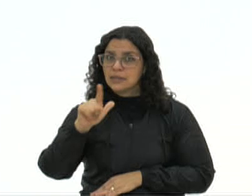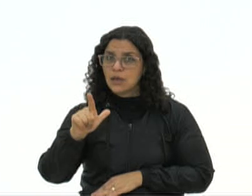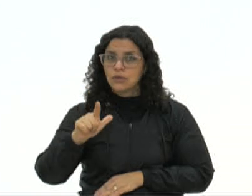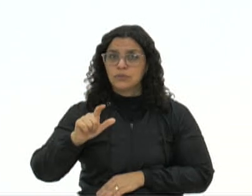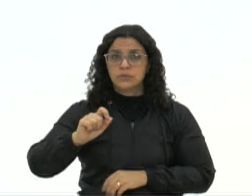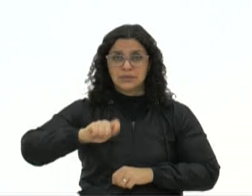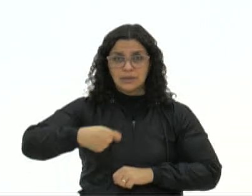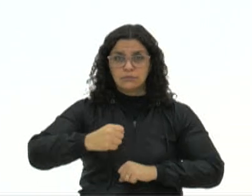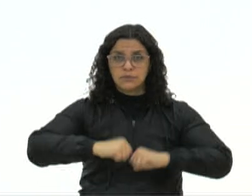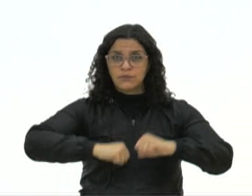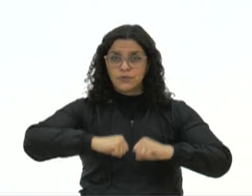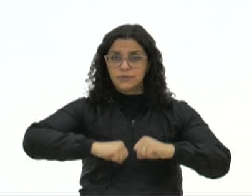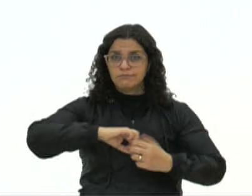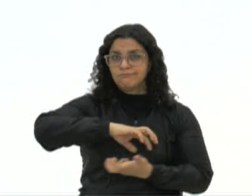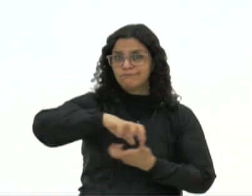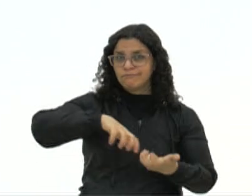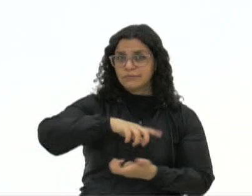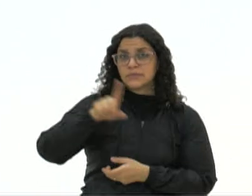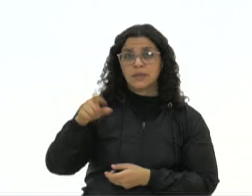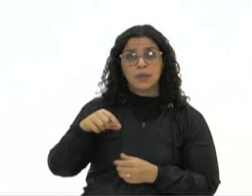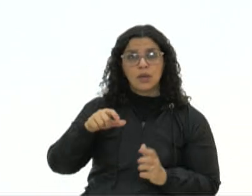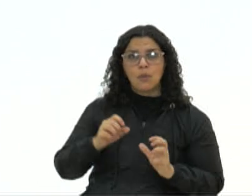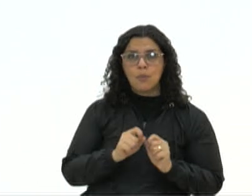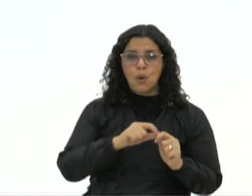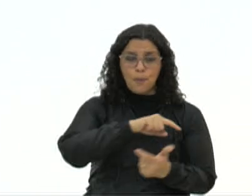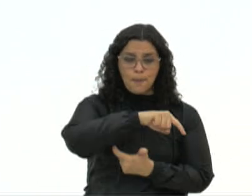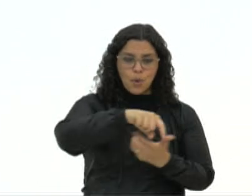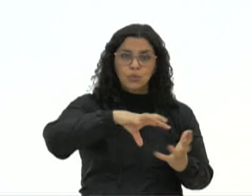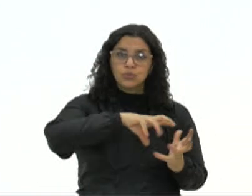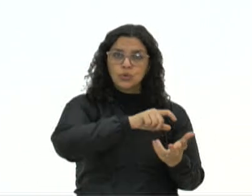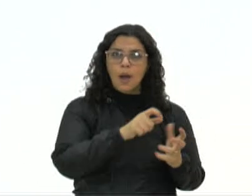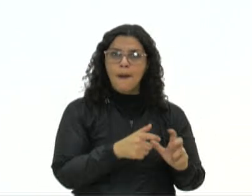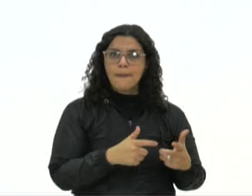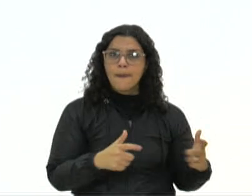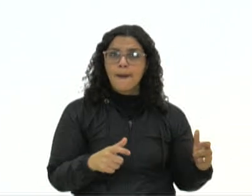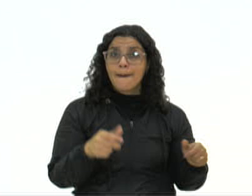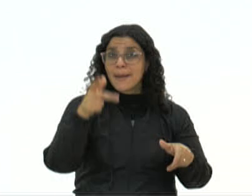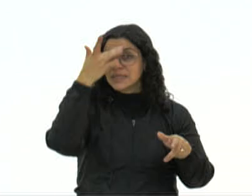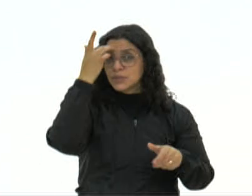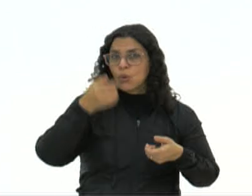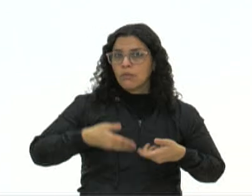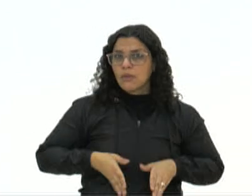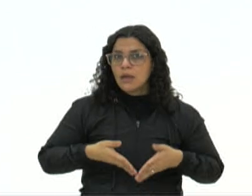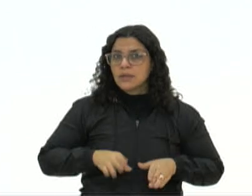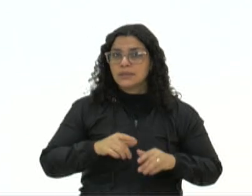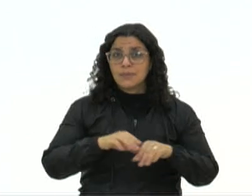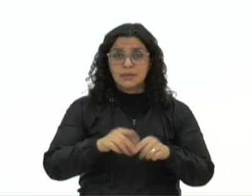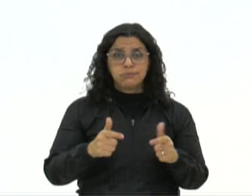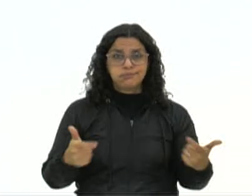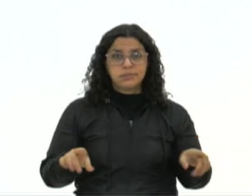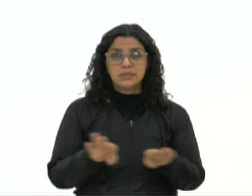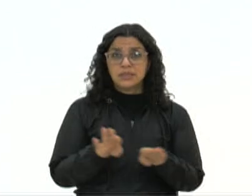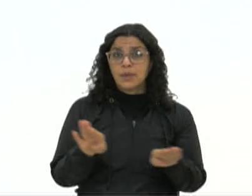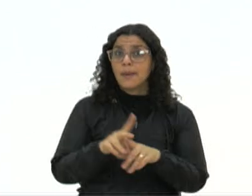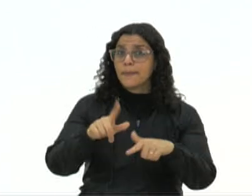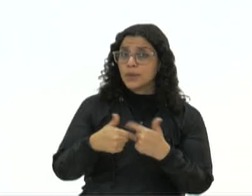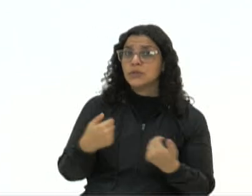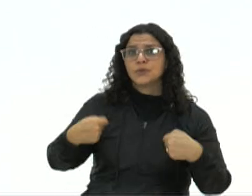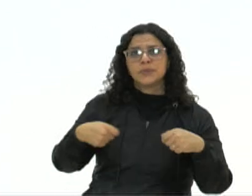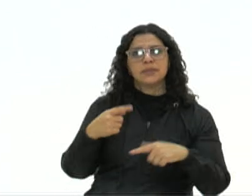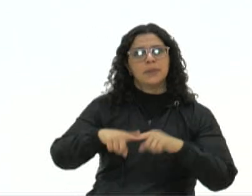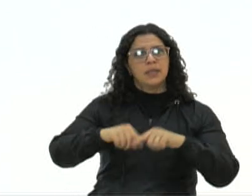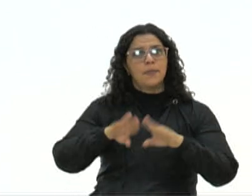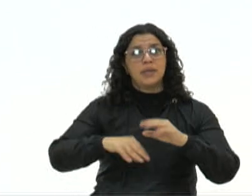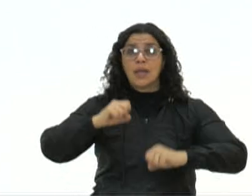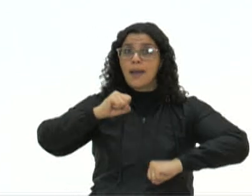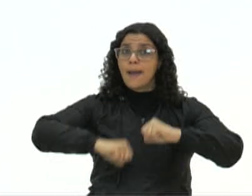espaço maior. A população mundial vai crescendo e nós vamos precisando de espaço e a demanda por recursos vai aumentando. Então, a primeira Revolução Industrial com